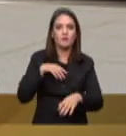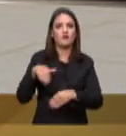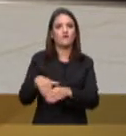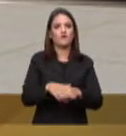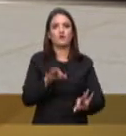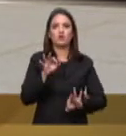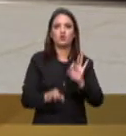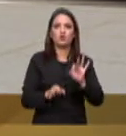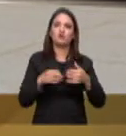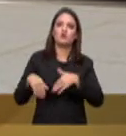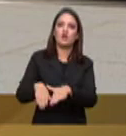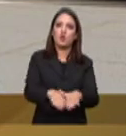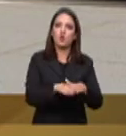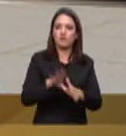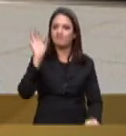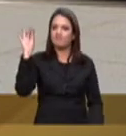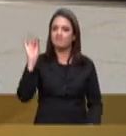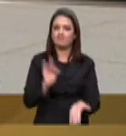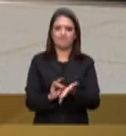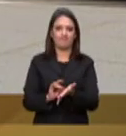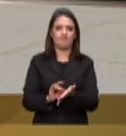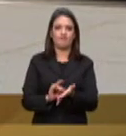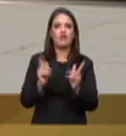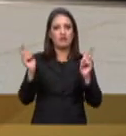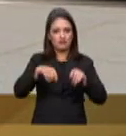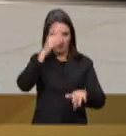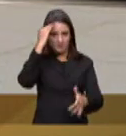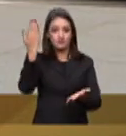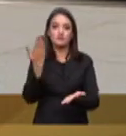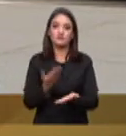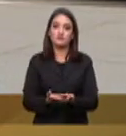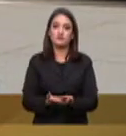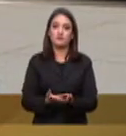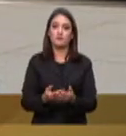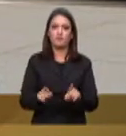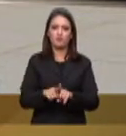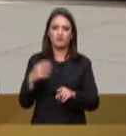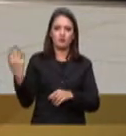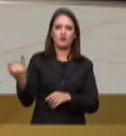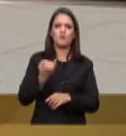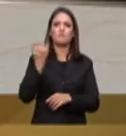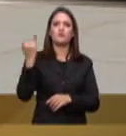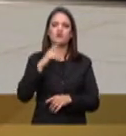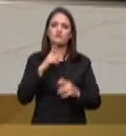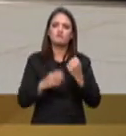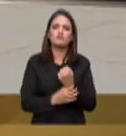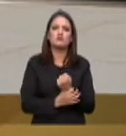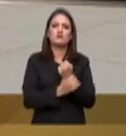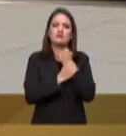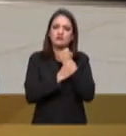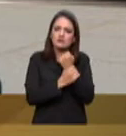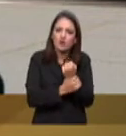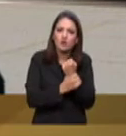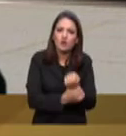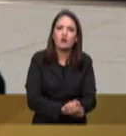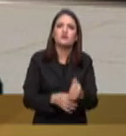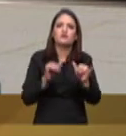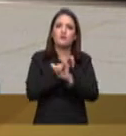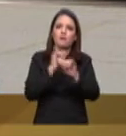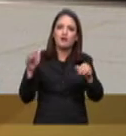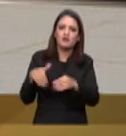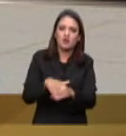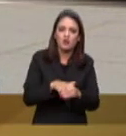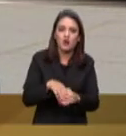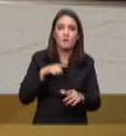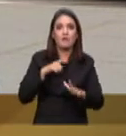justas, equitativas, genuínas e críveis. É assim de suma importância que se assegure a rigidez da propaganda eleitoral, proporcionando que